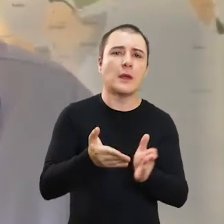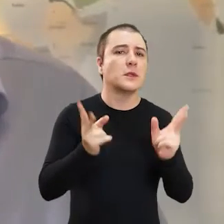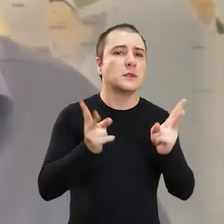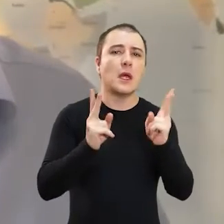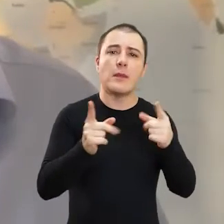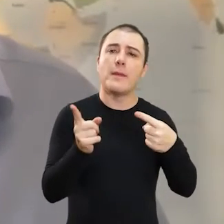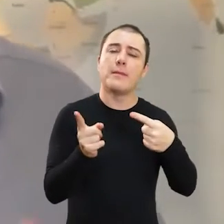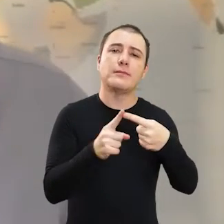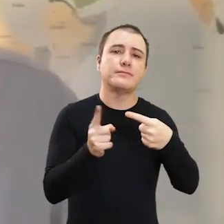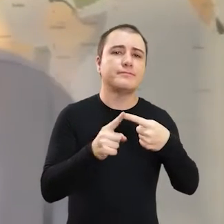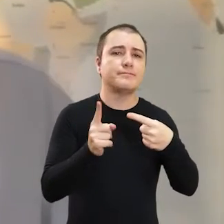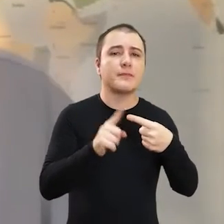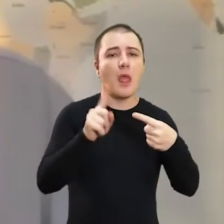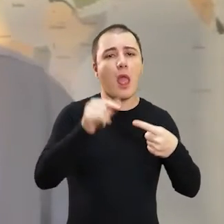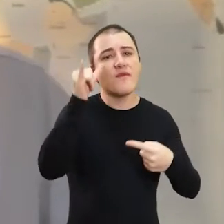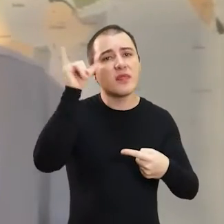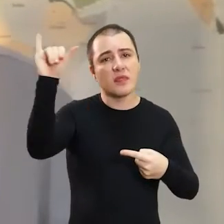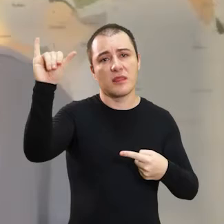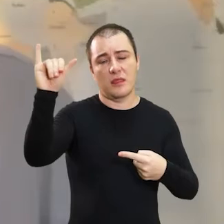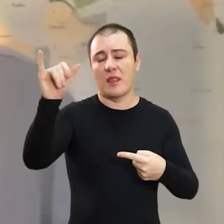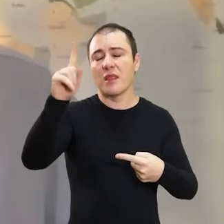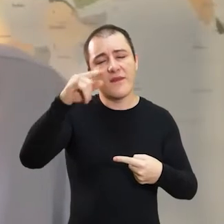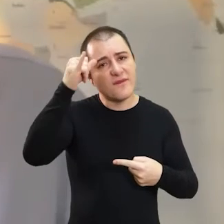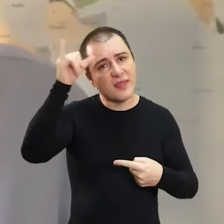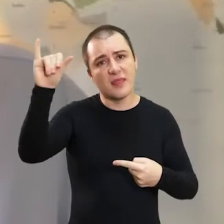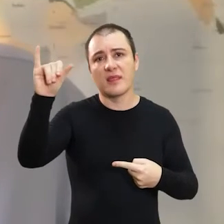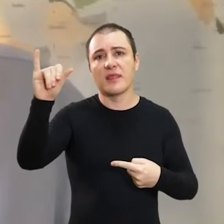na prevenção. Por quê?